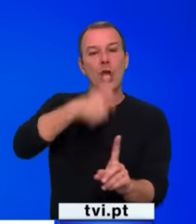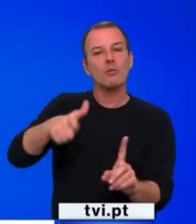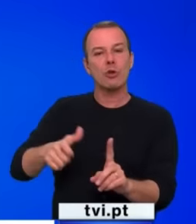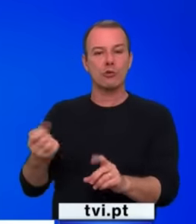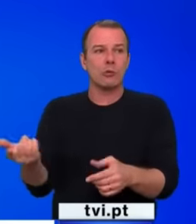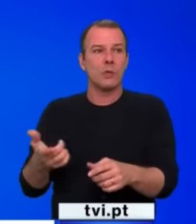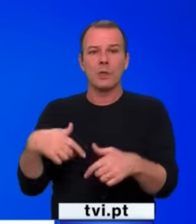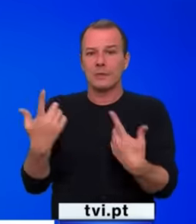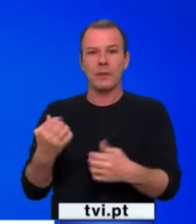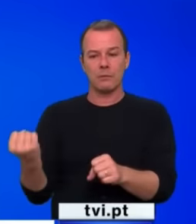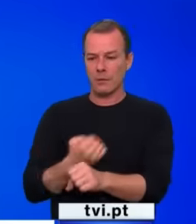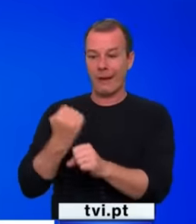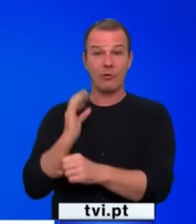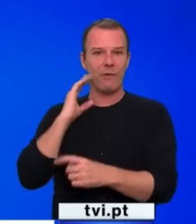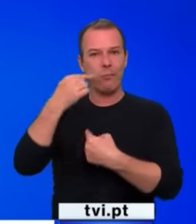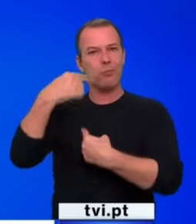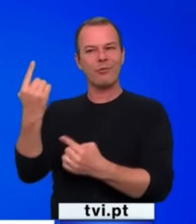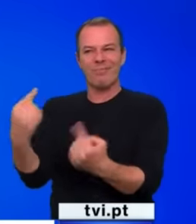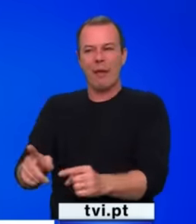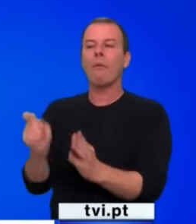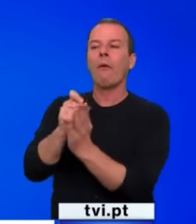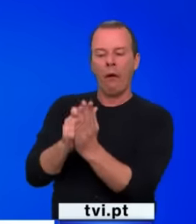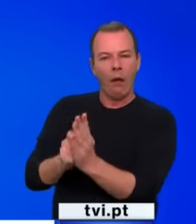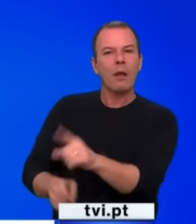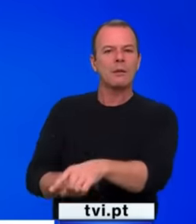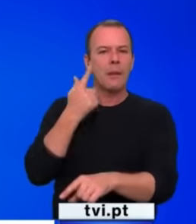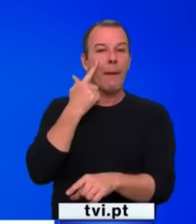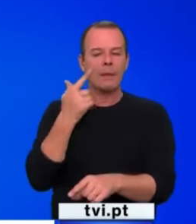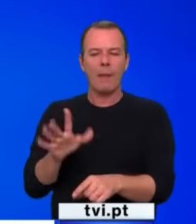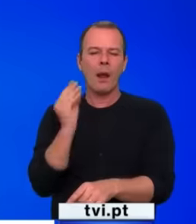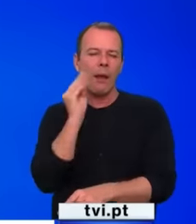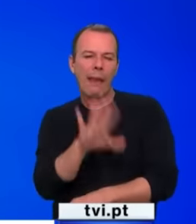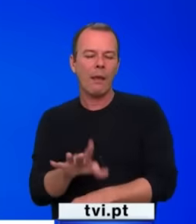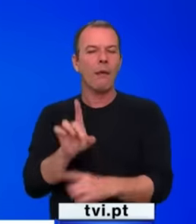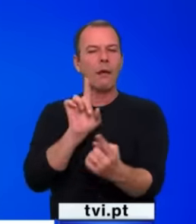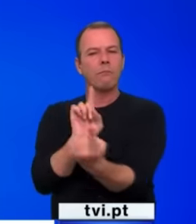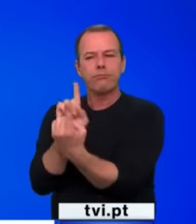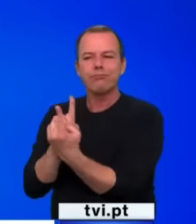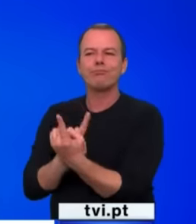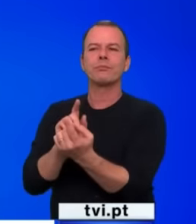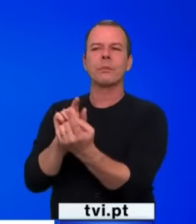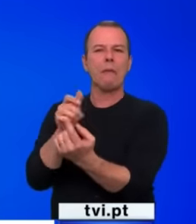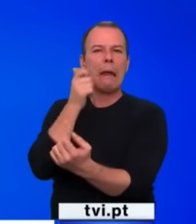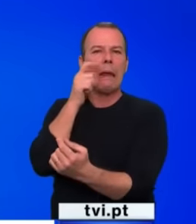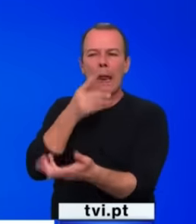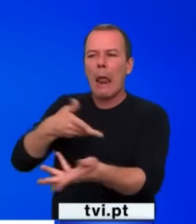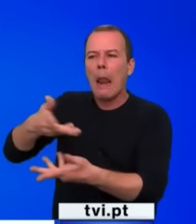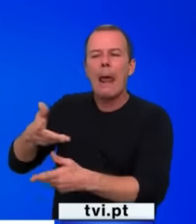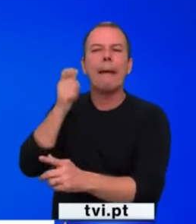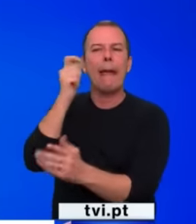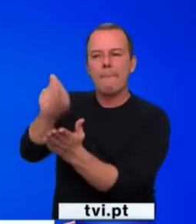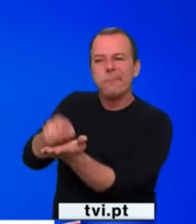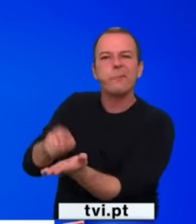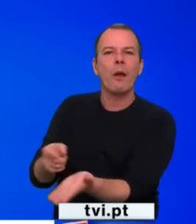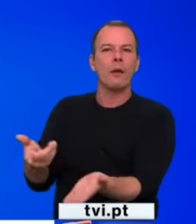públicos têm, a monitorização da pegada legislativa, quem foi ouvido, com quem é que se interagiu, o